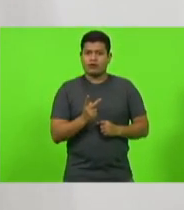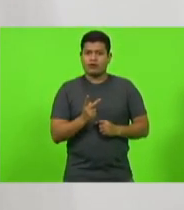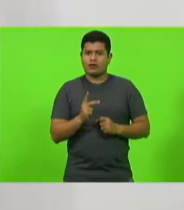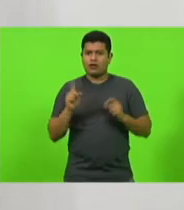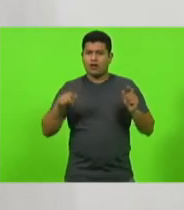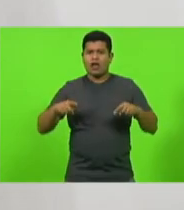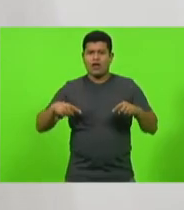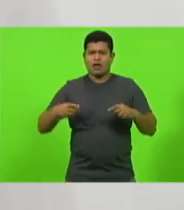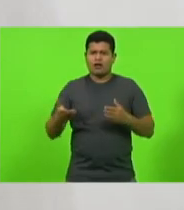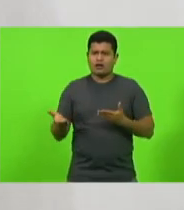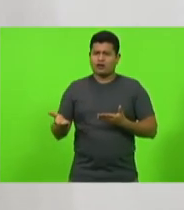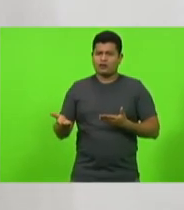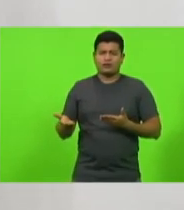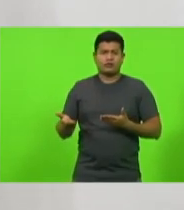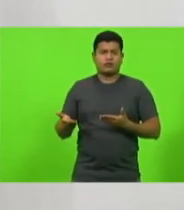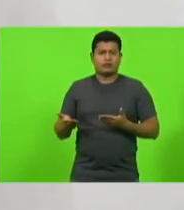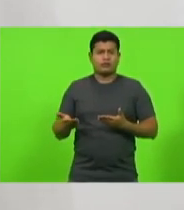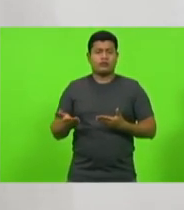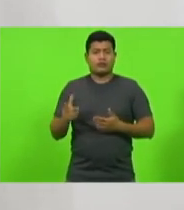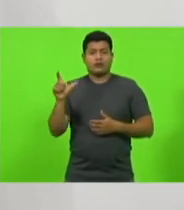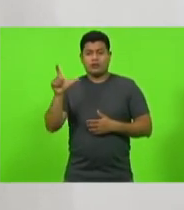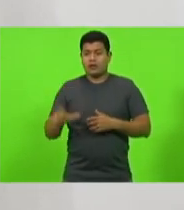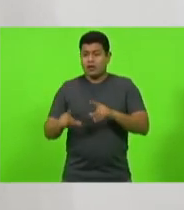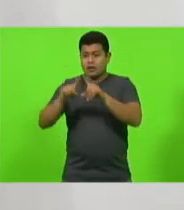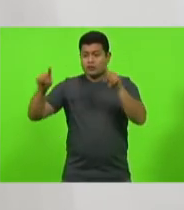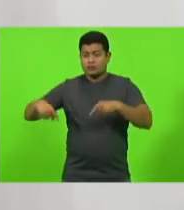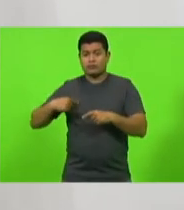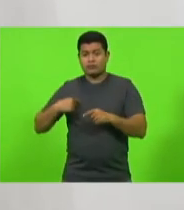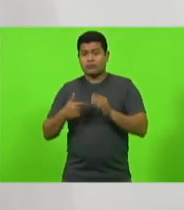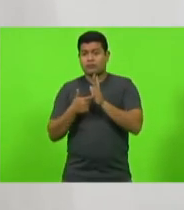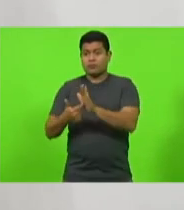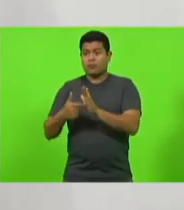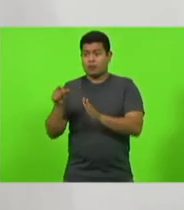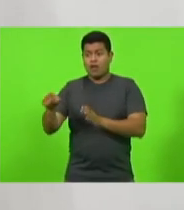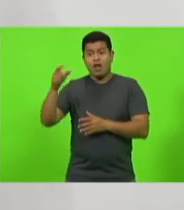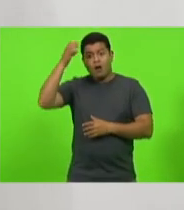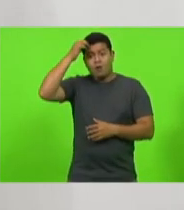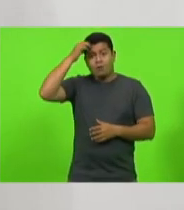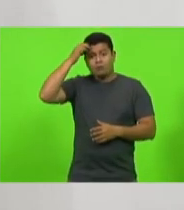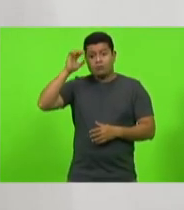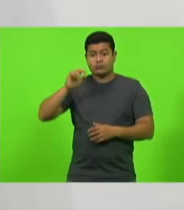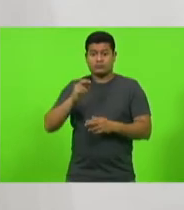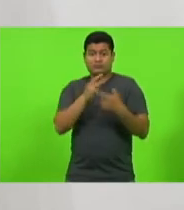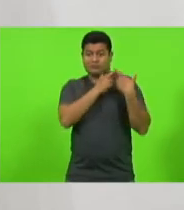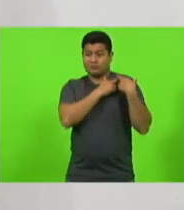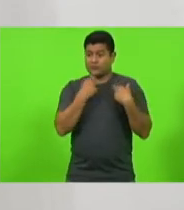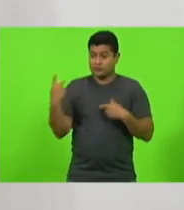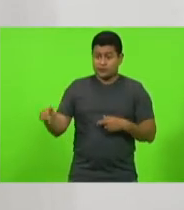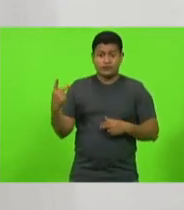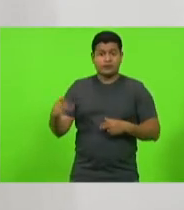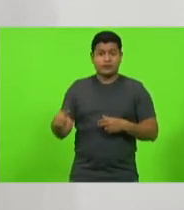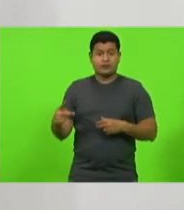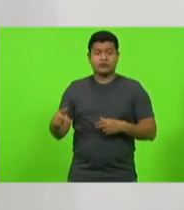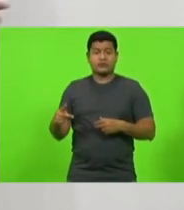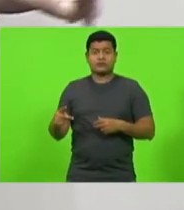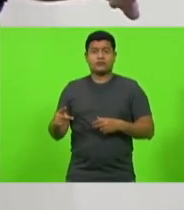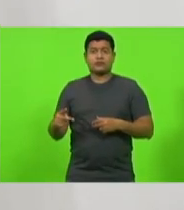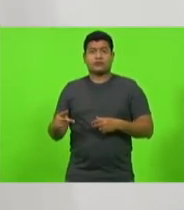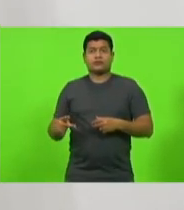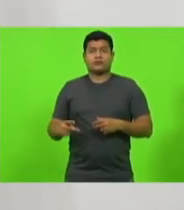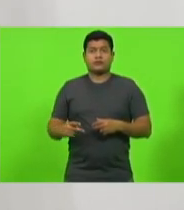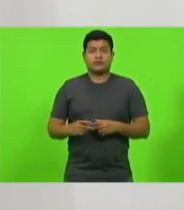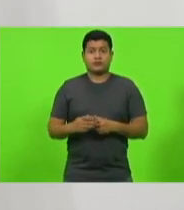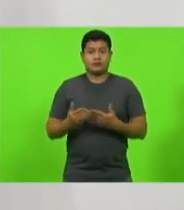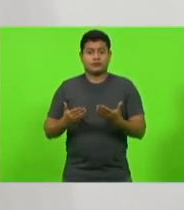se esses servidores forem apontados como responsáveis e forem culpados,